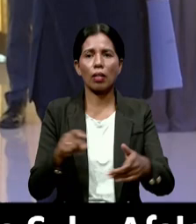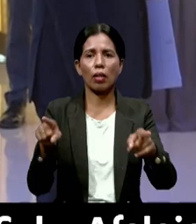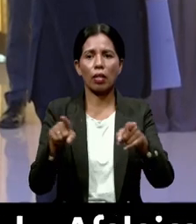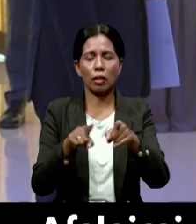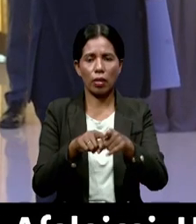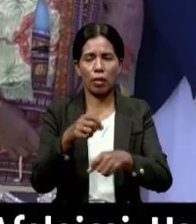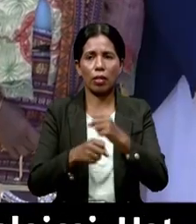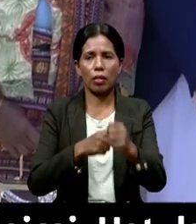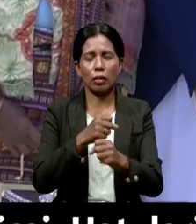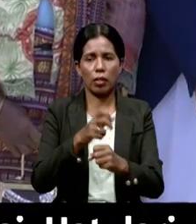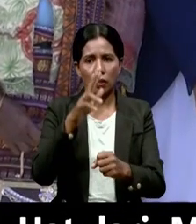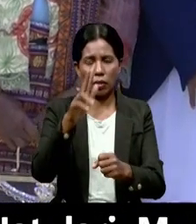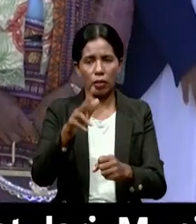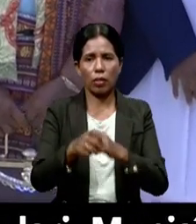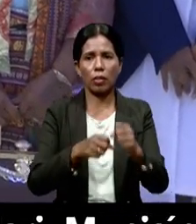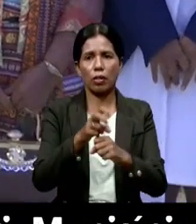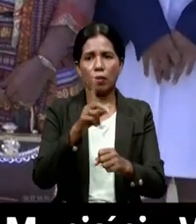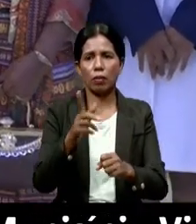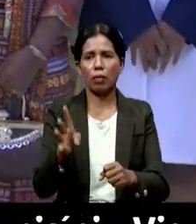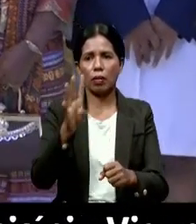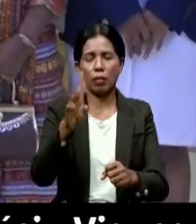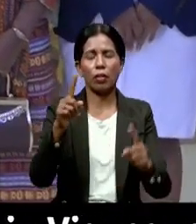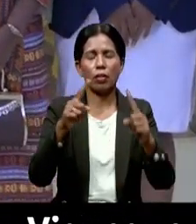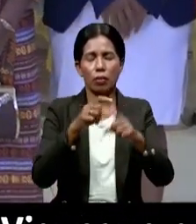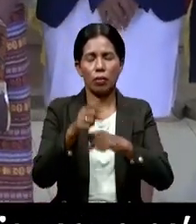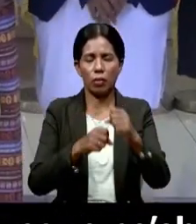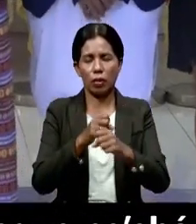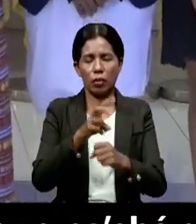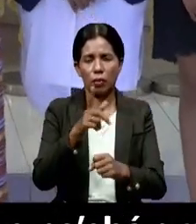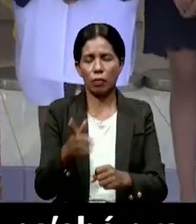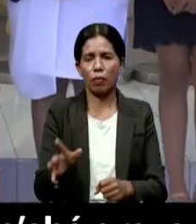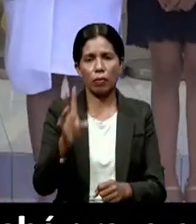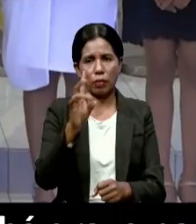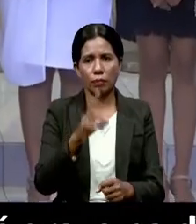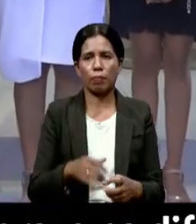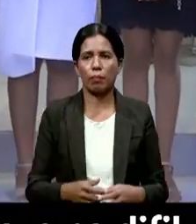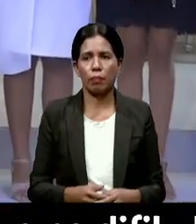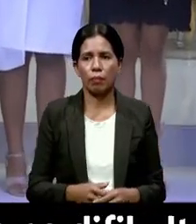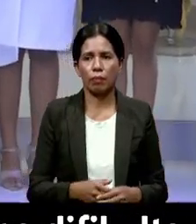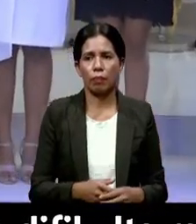durante Tinantolo, o Sitinang Riroran Resinghat, Totinang Riroran Resinghitung. Luciana Amaral, Alerto Ximenez, ZMN.